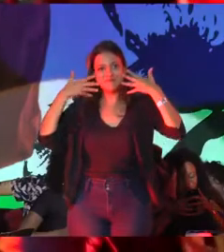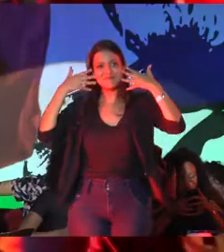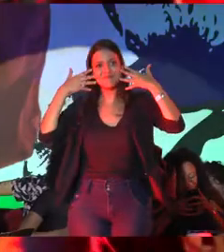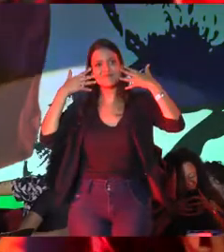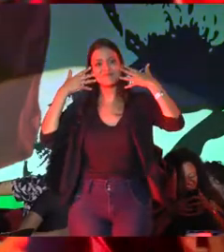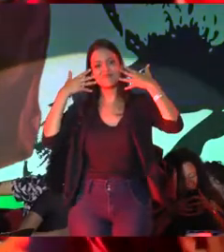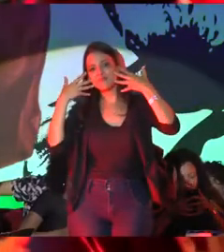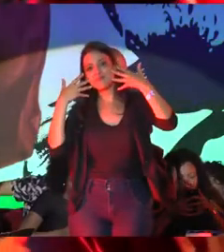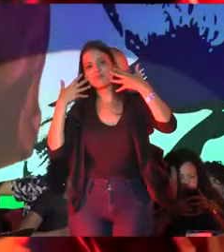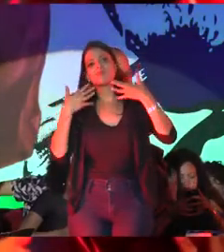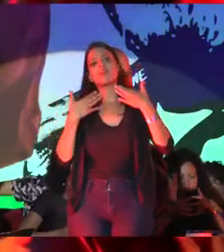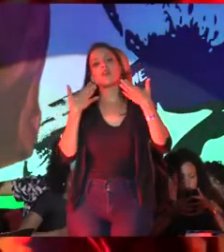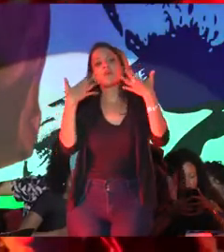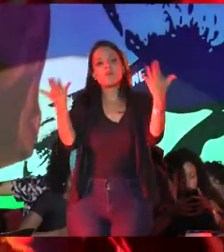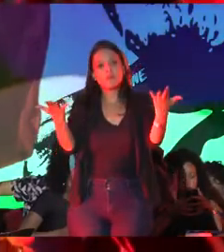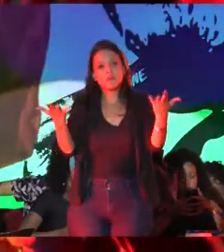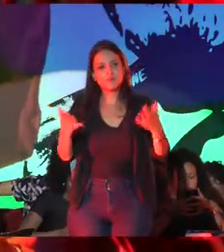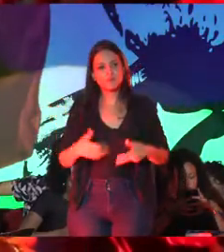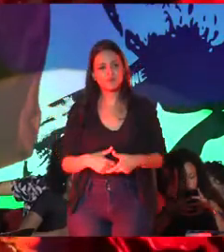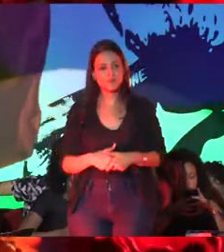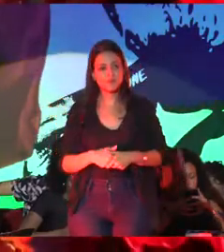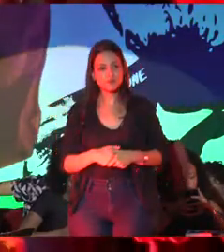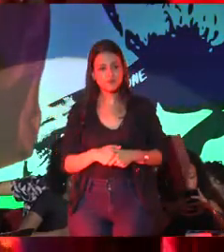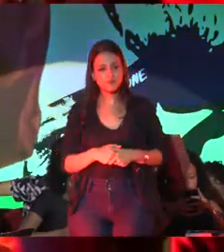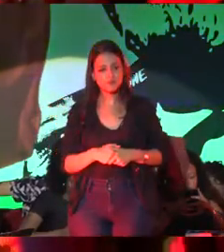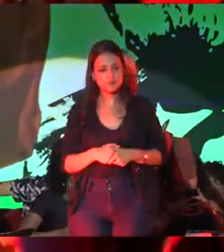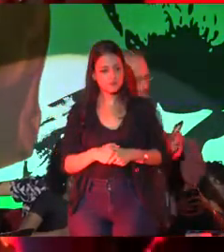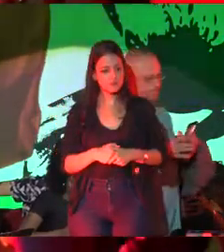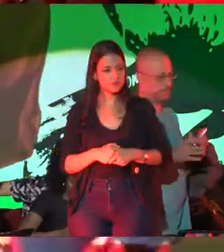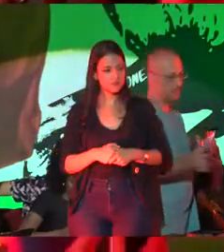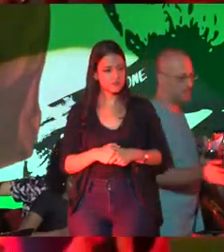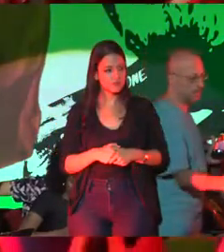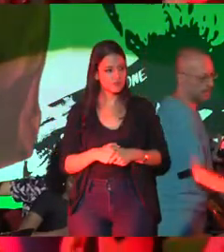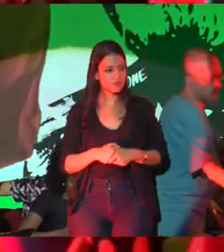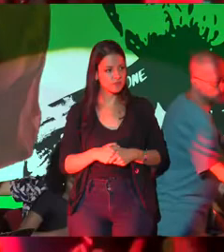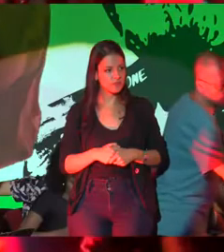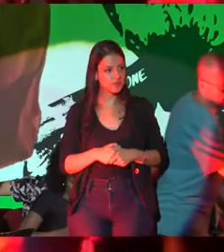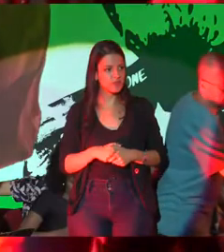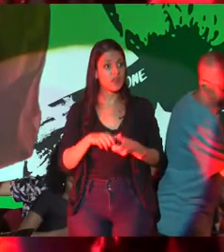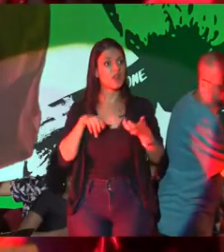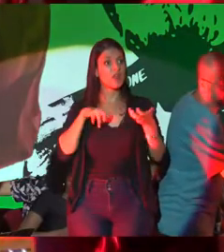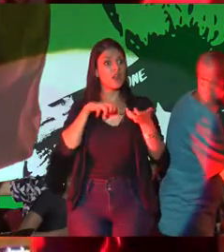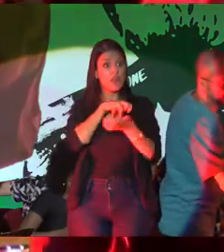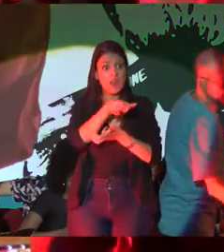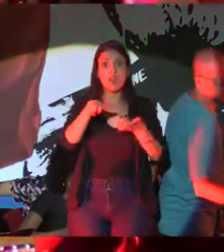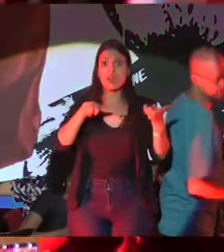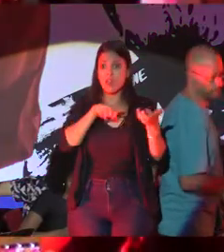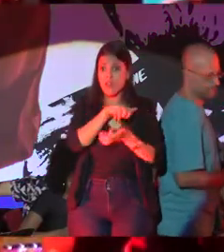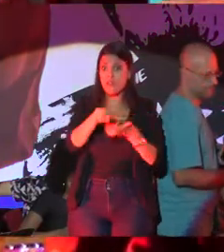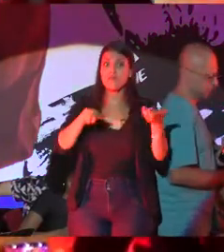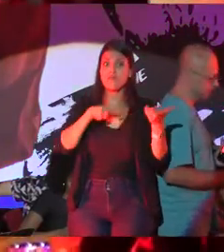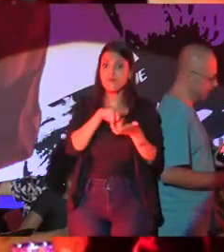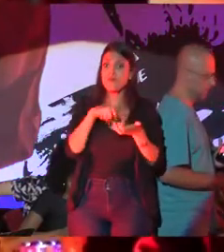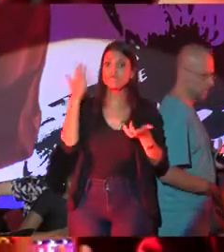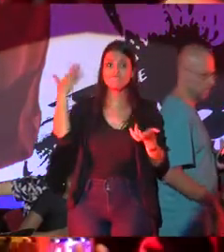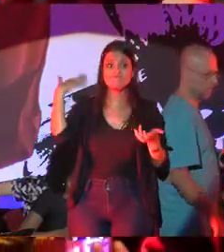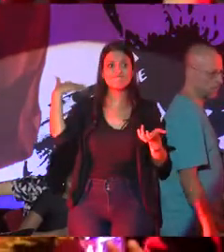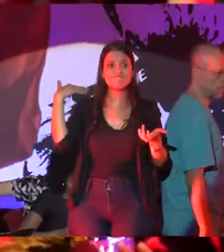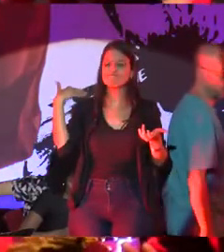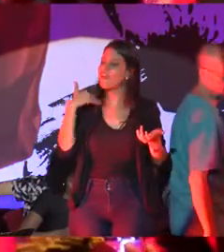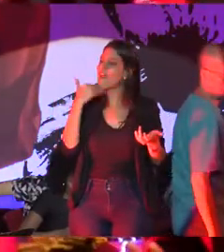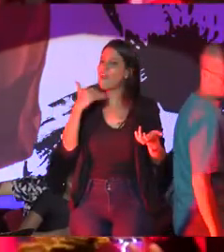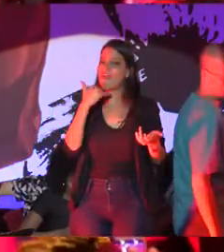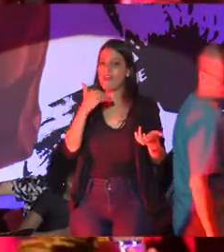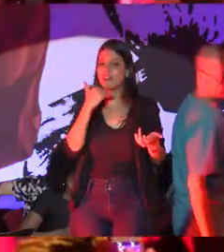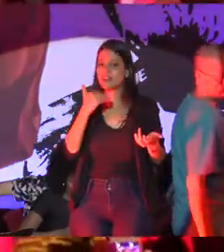da gente demonstra a sua passagem. A revolução que acalentamos na juventude faltou. A vida